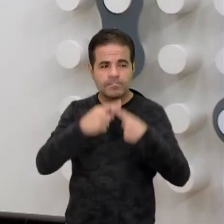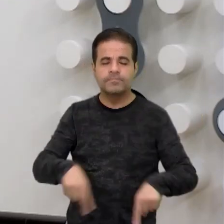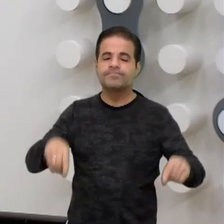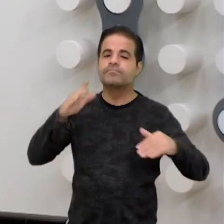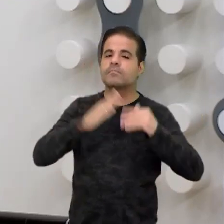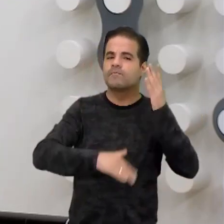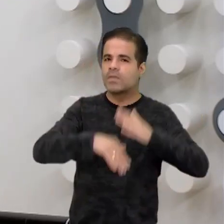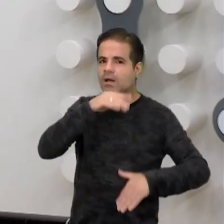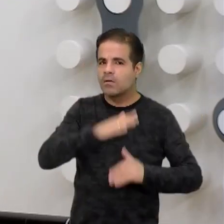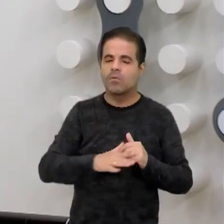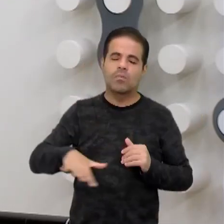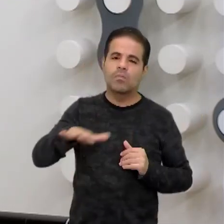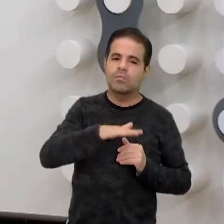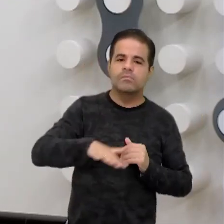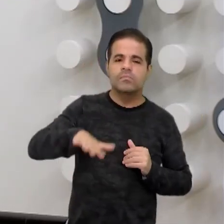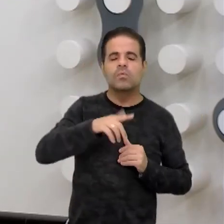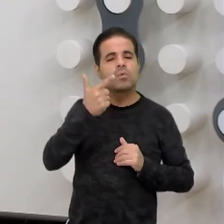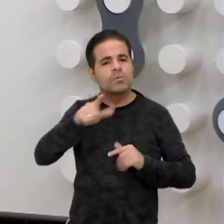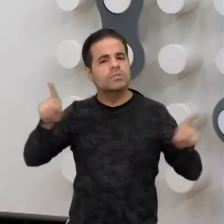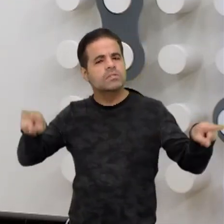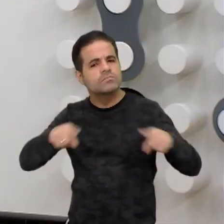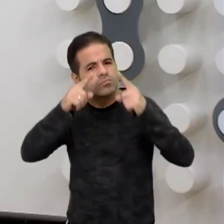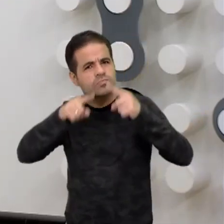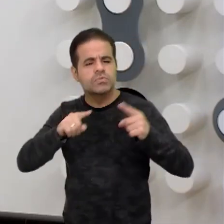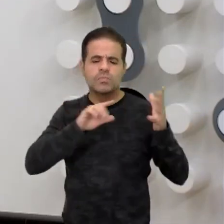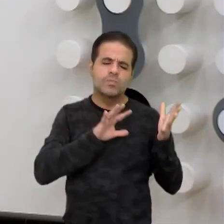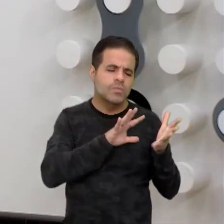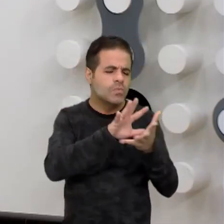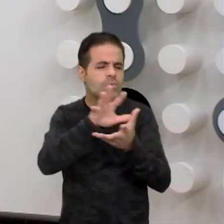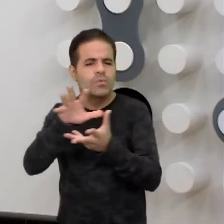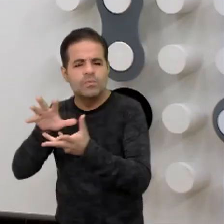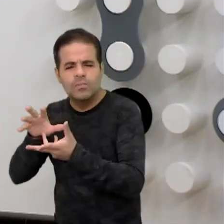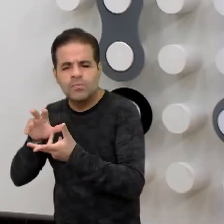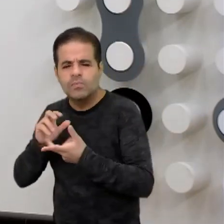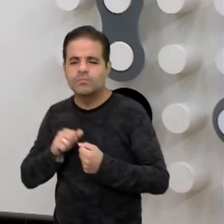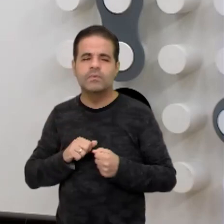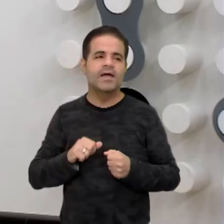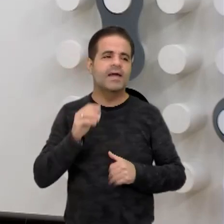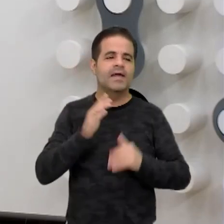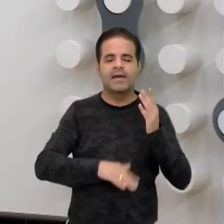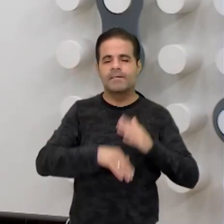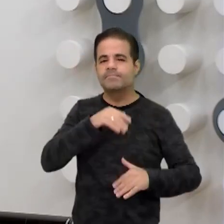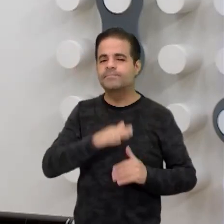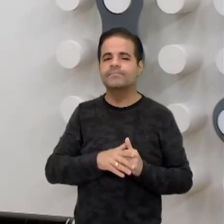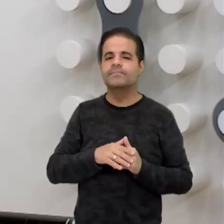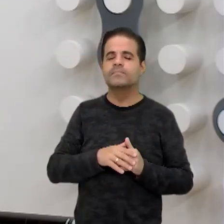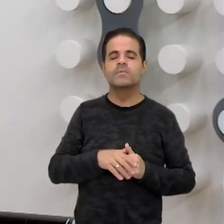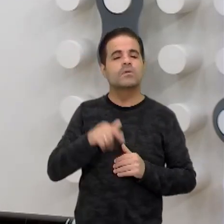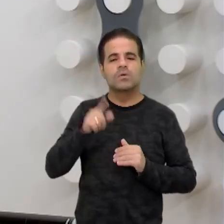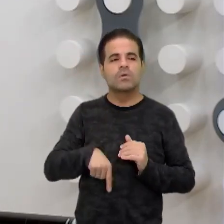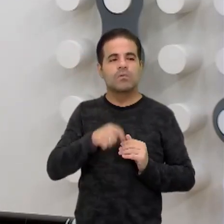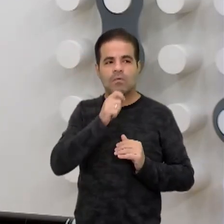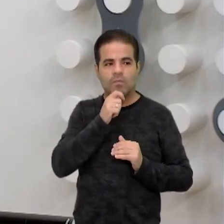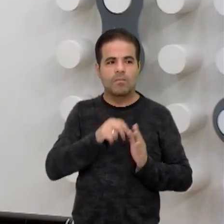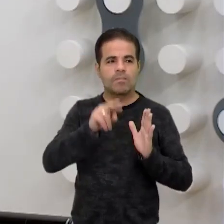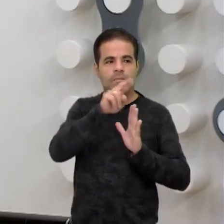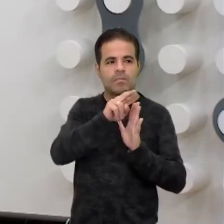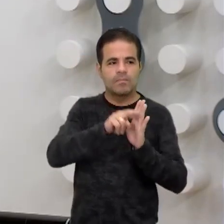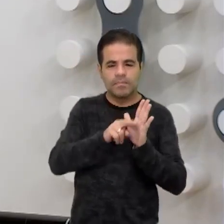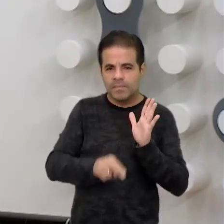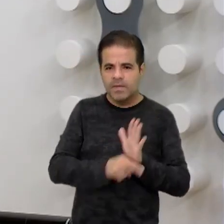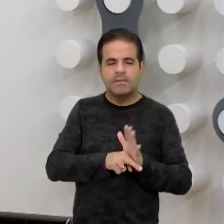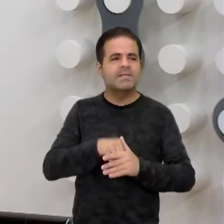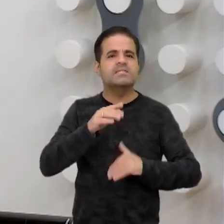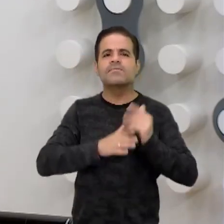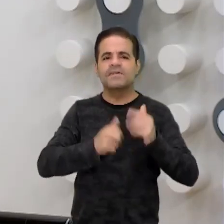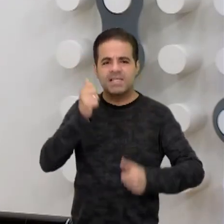conversado com outras músicas do mundo inteiro. Então, como eu falei no começo, não é uma regra, há que se fazer